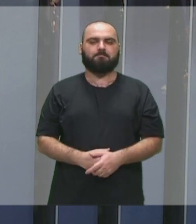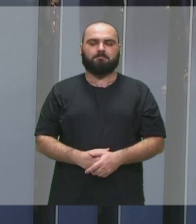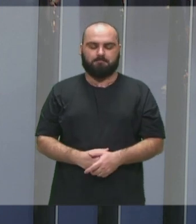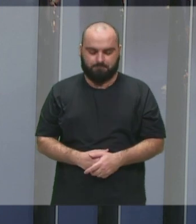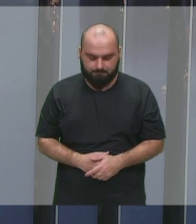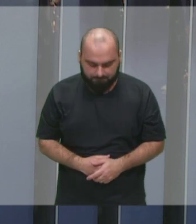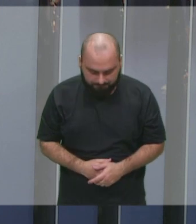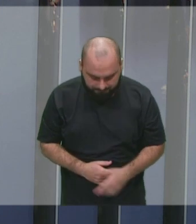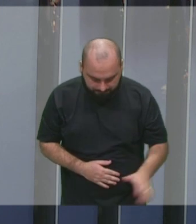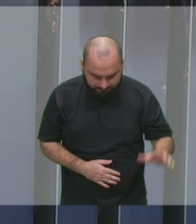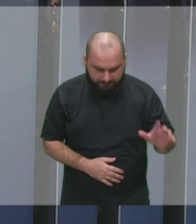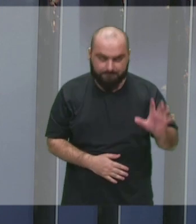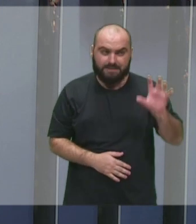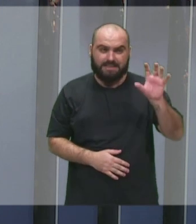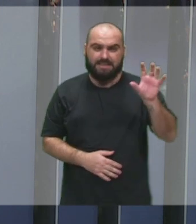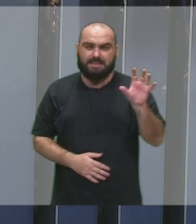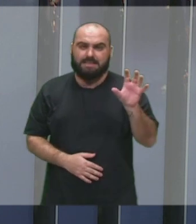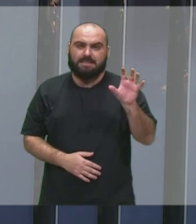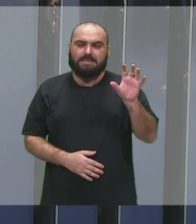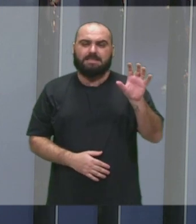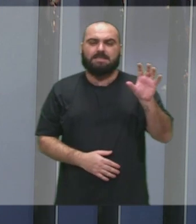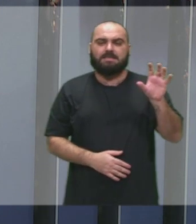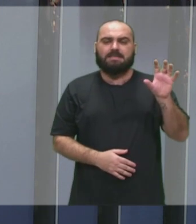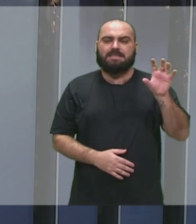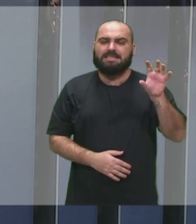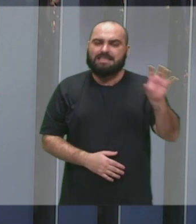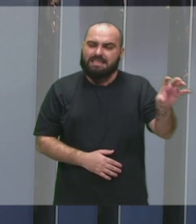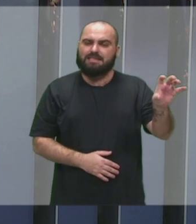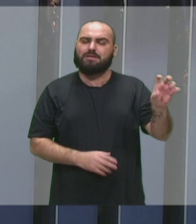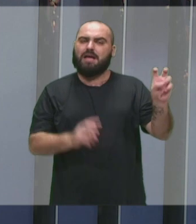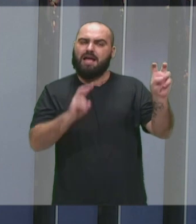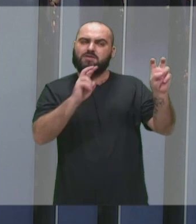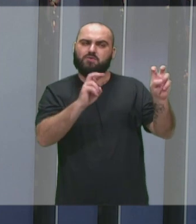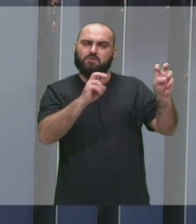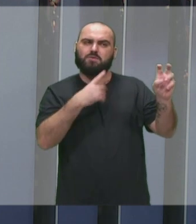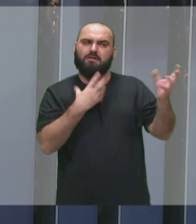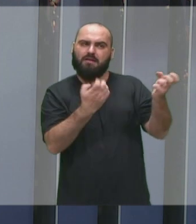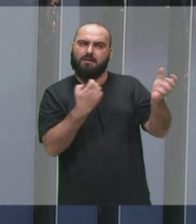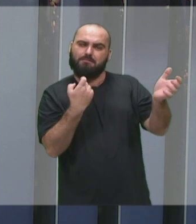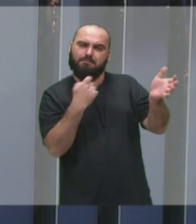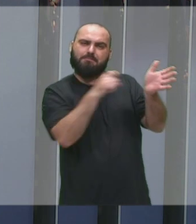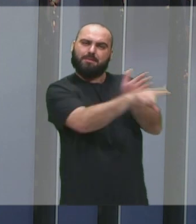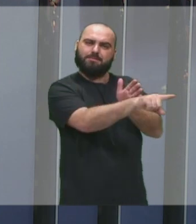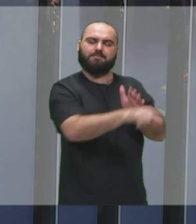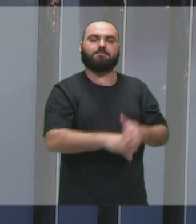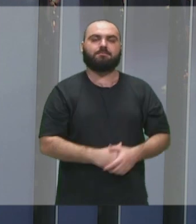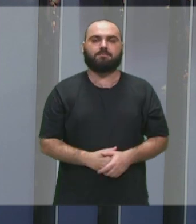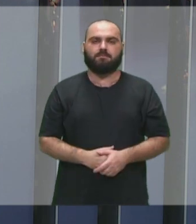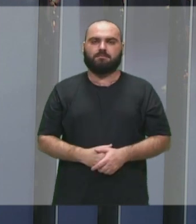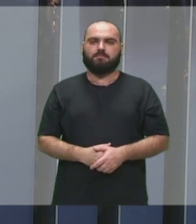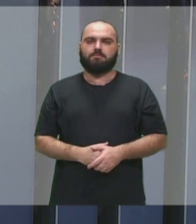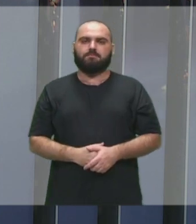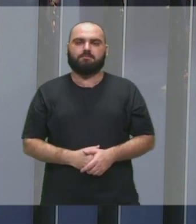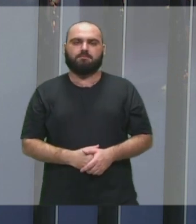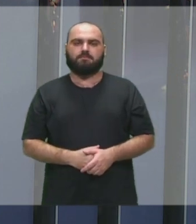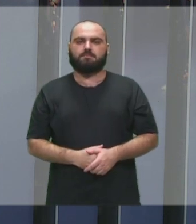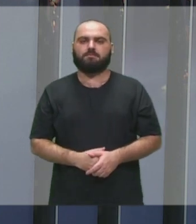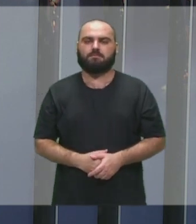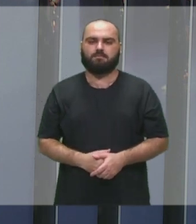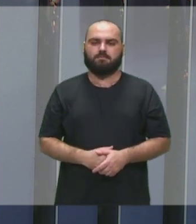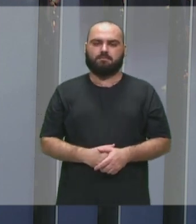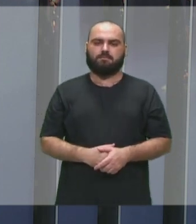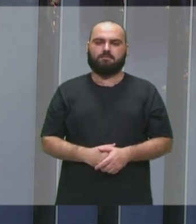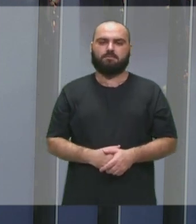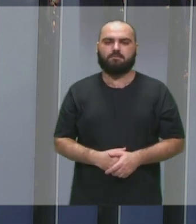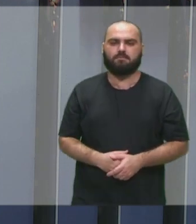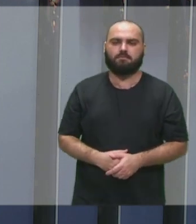isso é uma coisa que eu queria te perguntar. A questão da obra, da denúncia, está muito evidente,